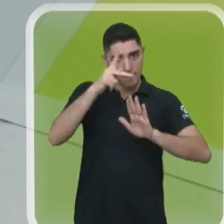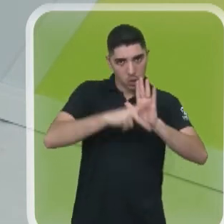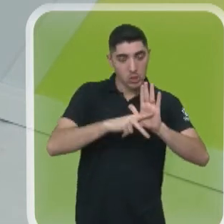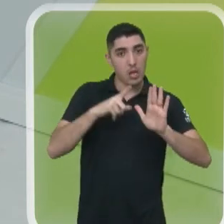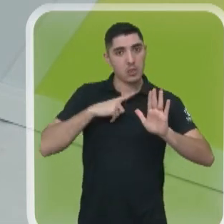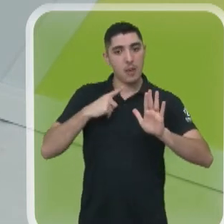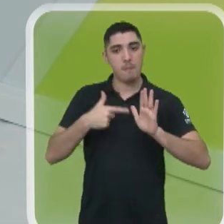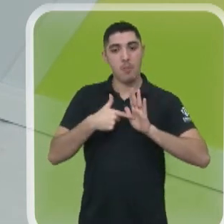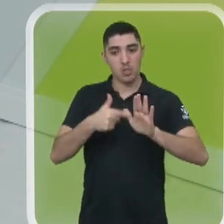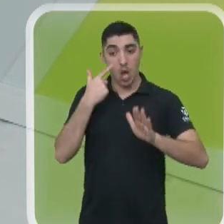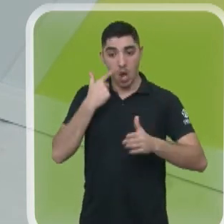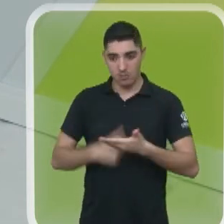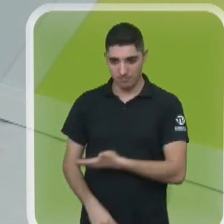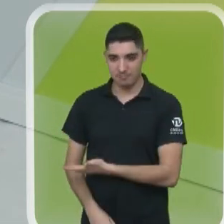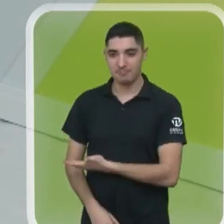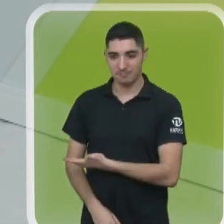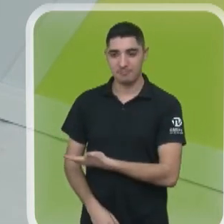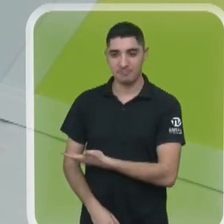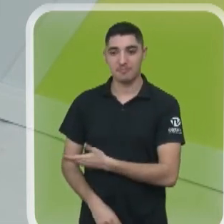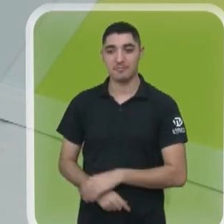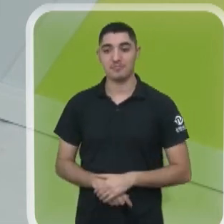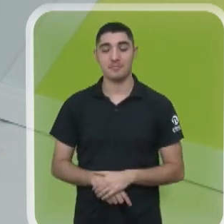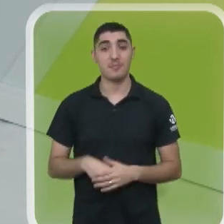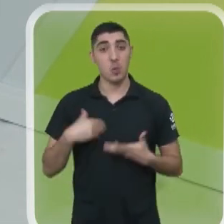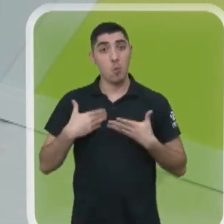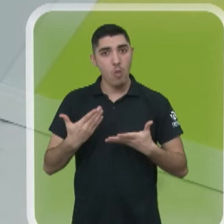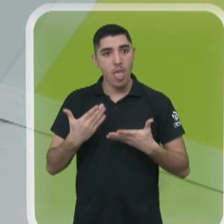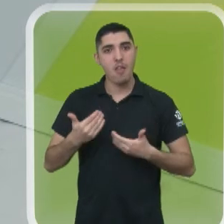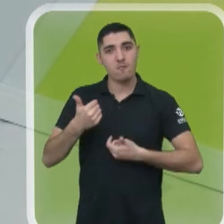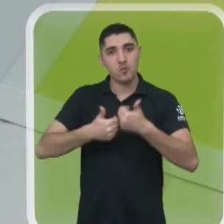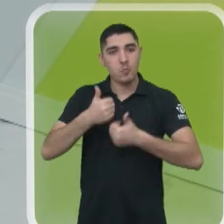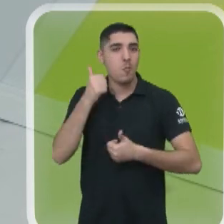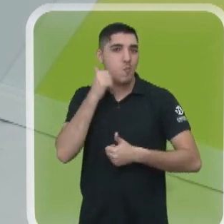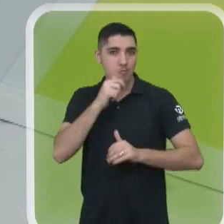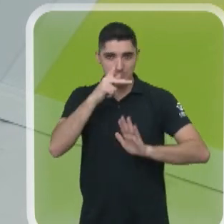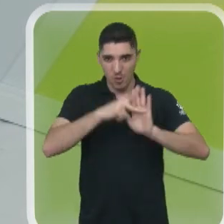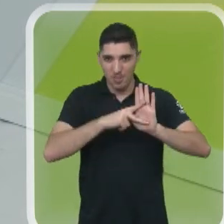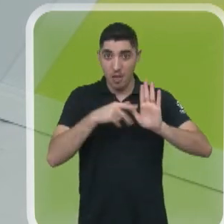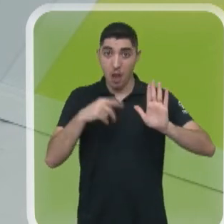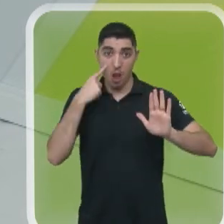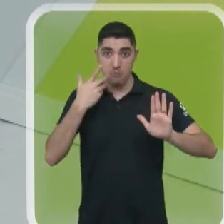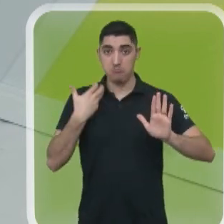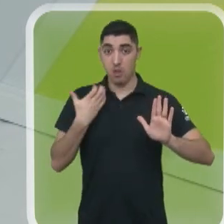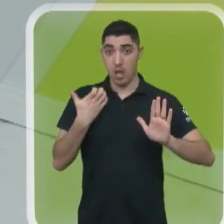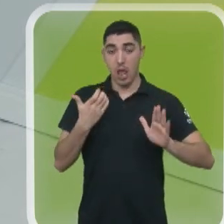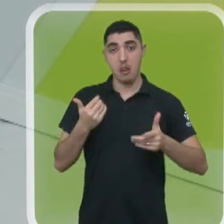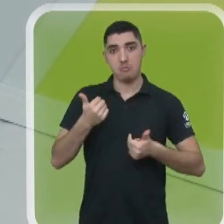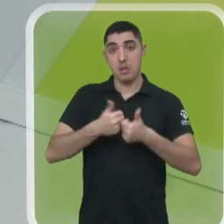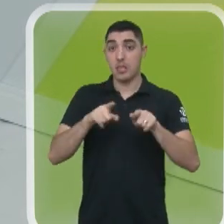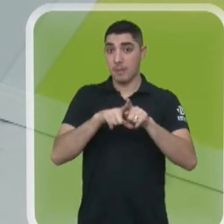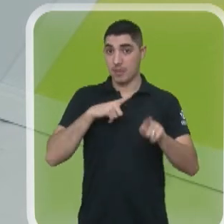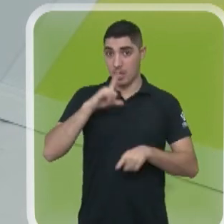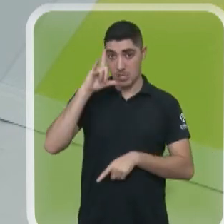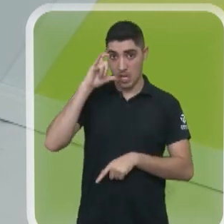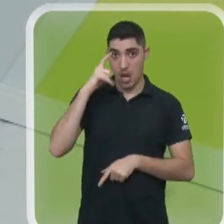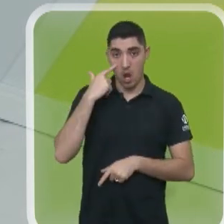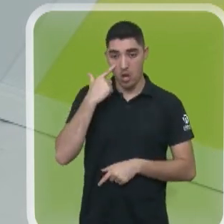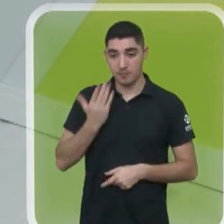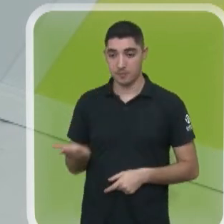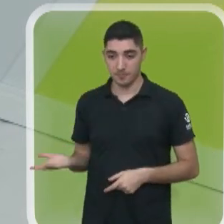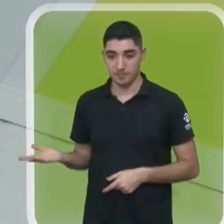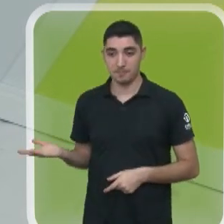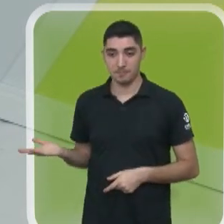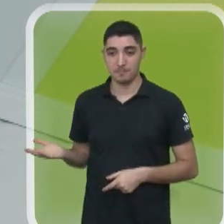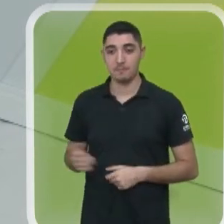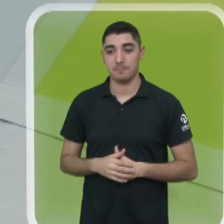feminino.com.br eles não tem lata aí ó quero jogar futebol do feminino.com.br ou também no Instagram quero jogar futebol feminino é o